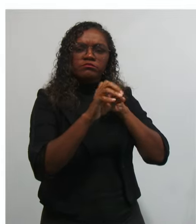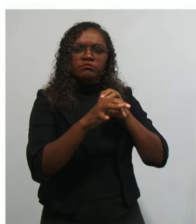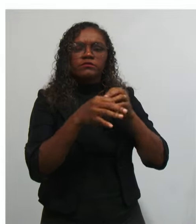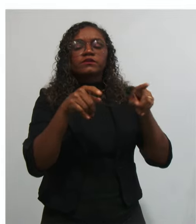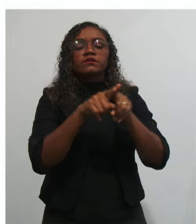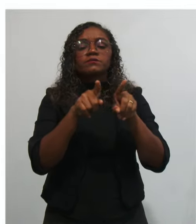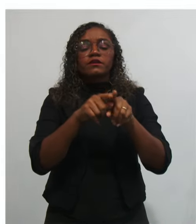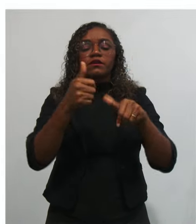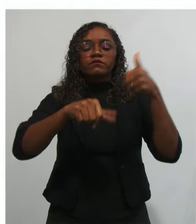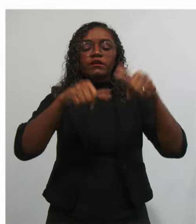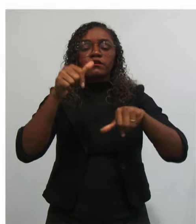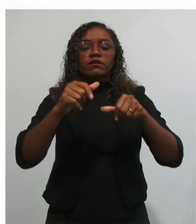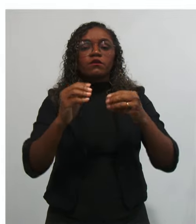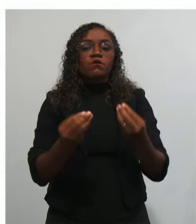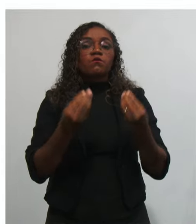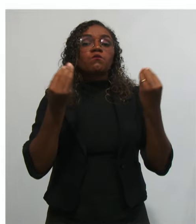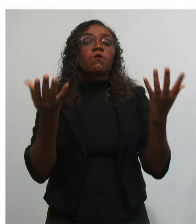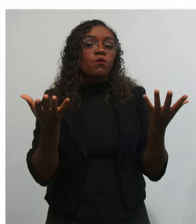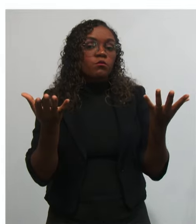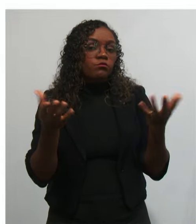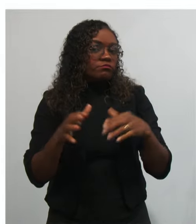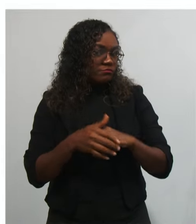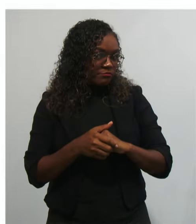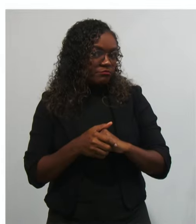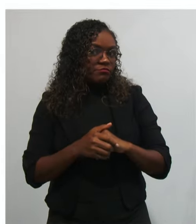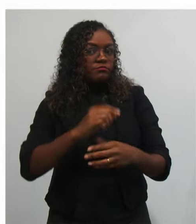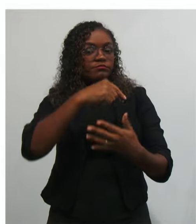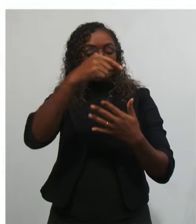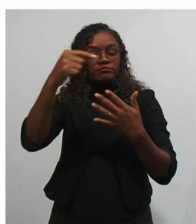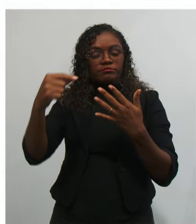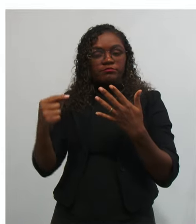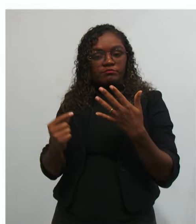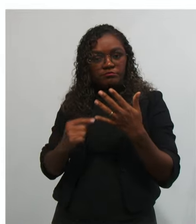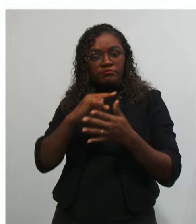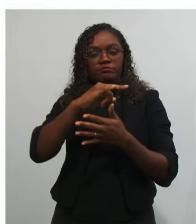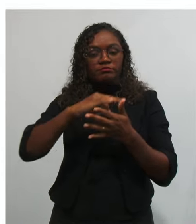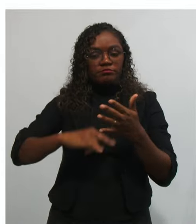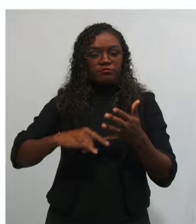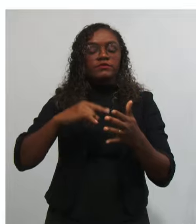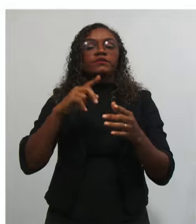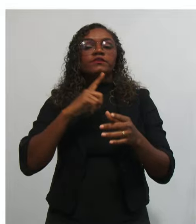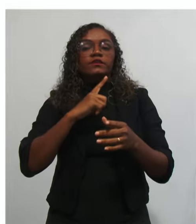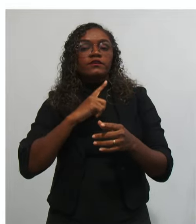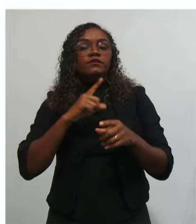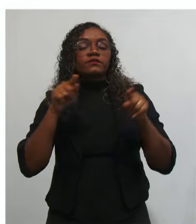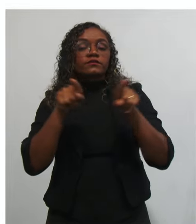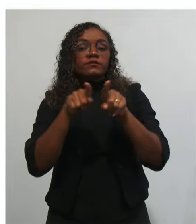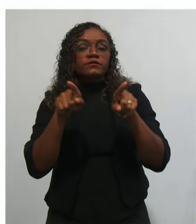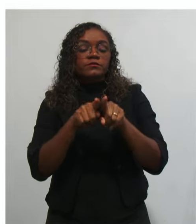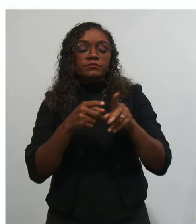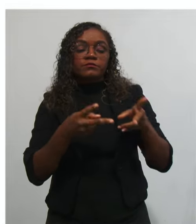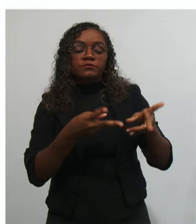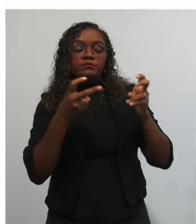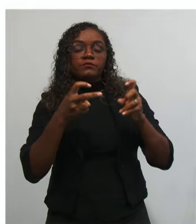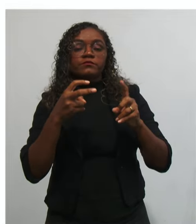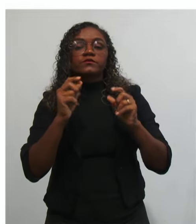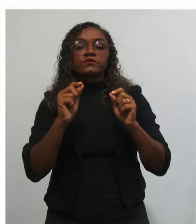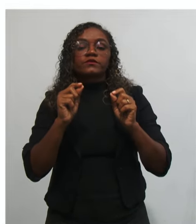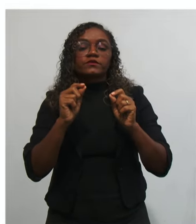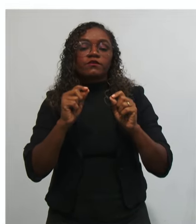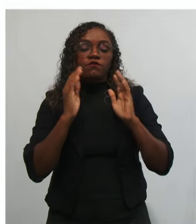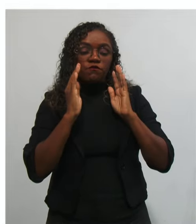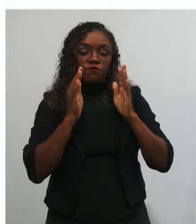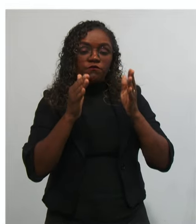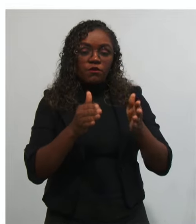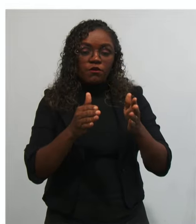o izado são todas questões que a bncc traz eh e a gente observa que o foco em todo